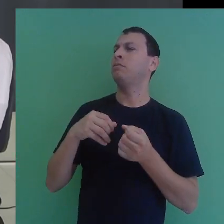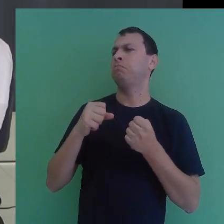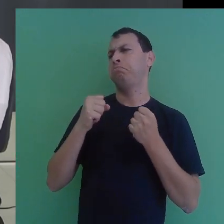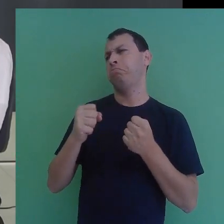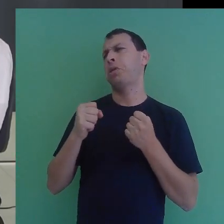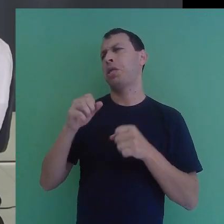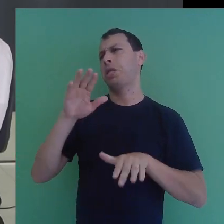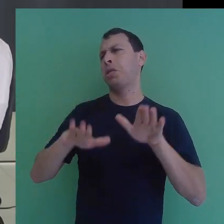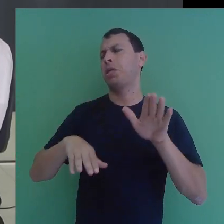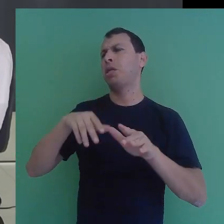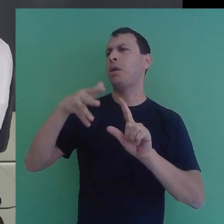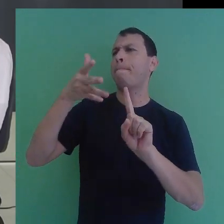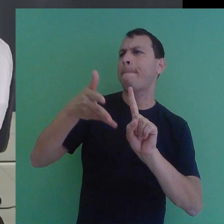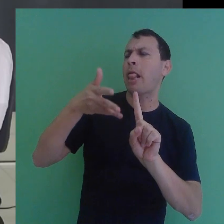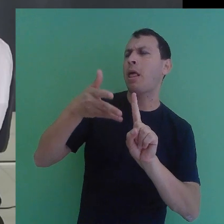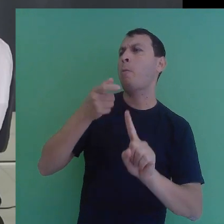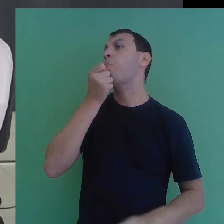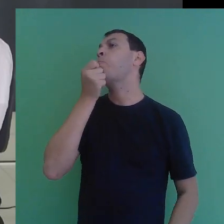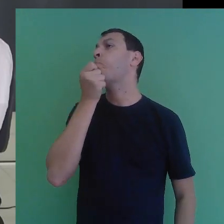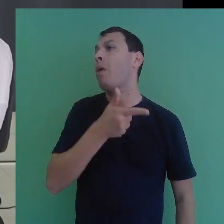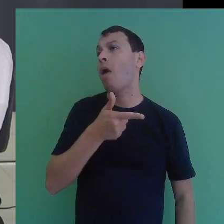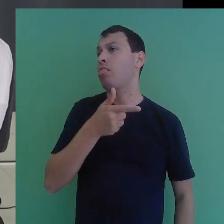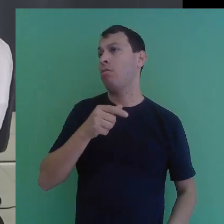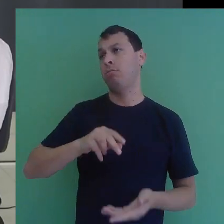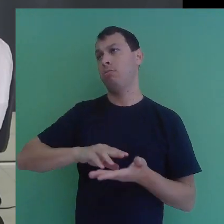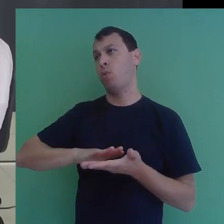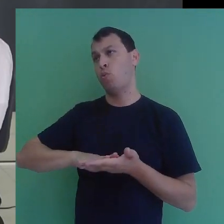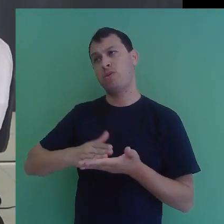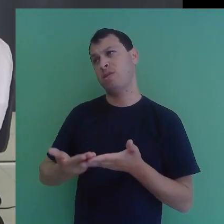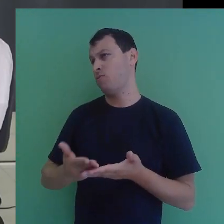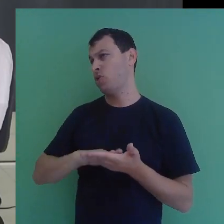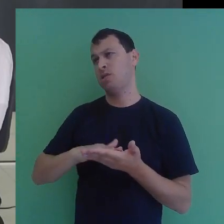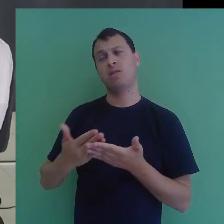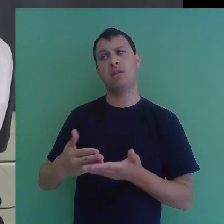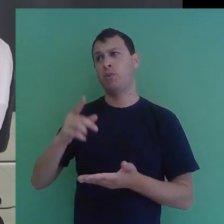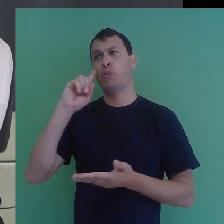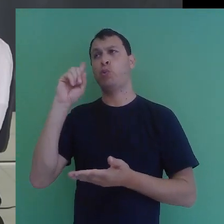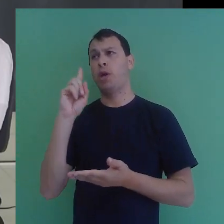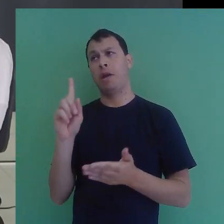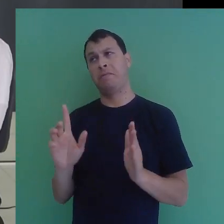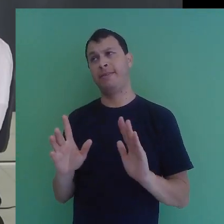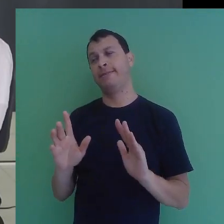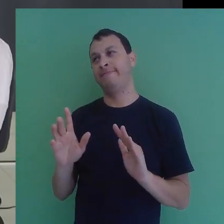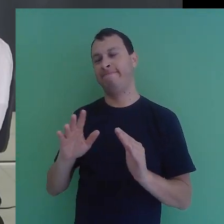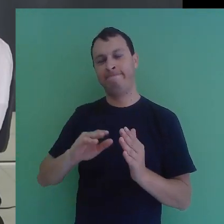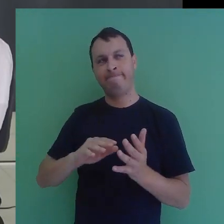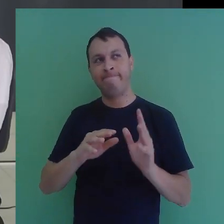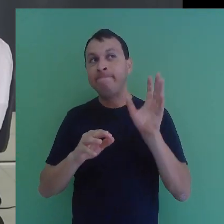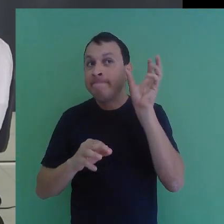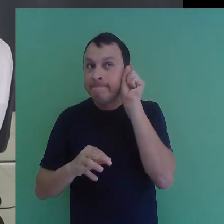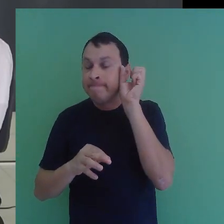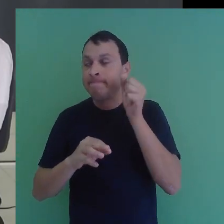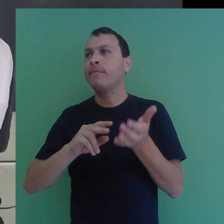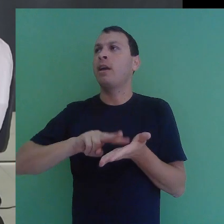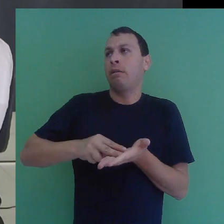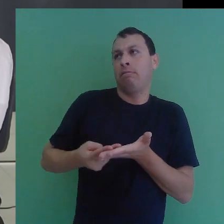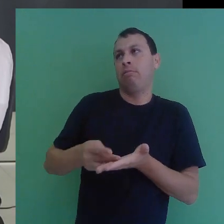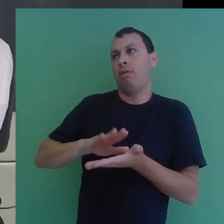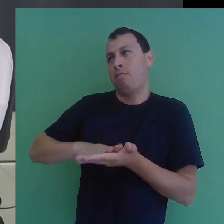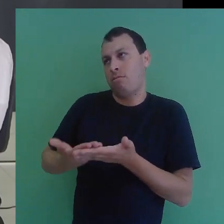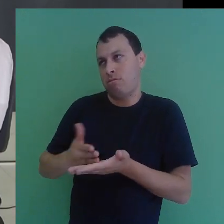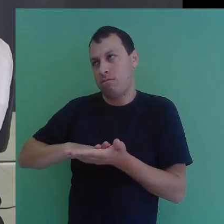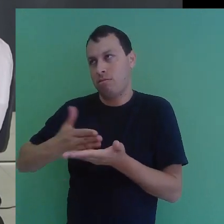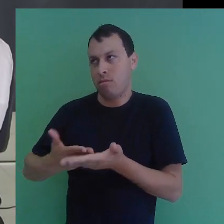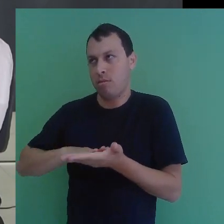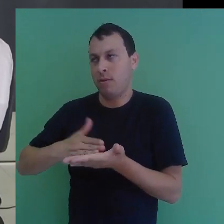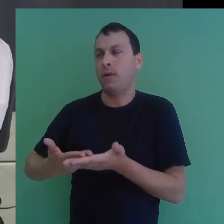piada dentro do discurso, pode ser que ele coloque algum exemplo, e o intérprete ele precisa estar, nesse caso, ele